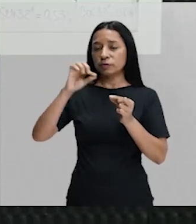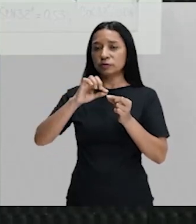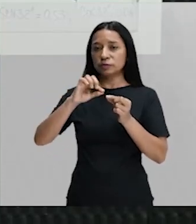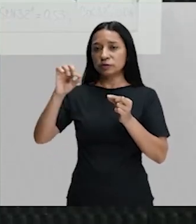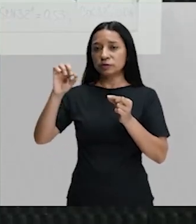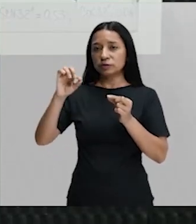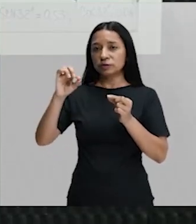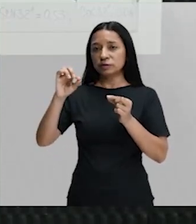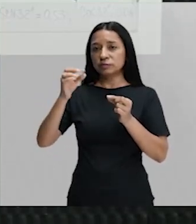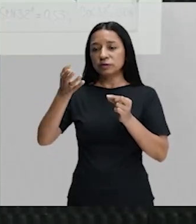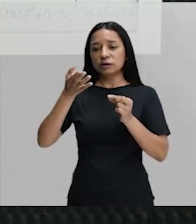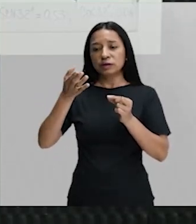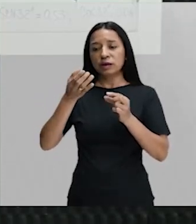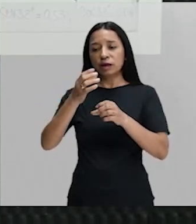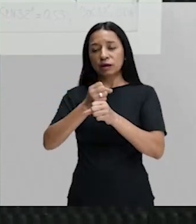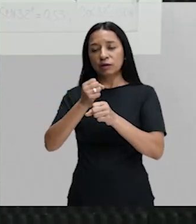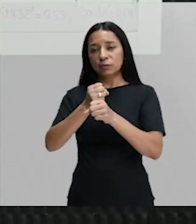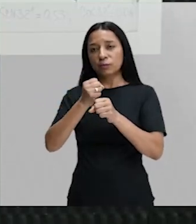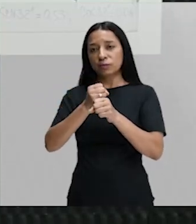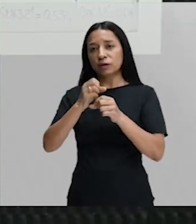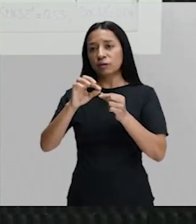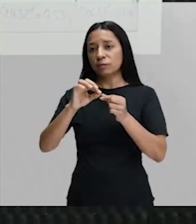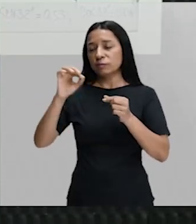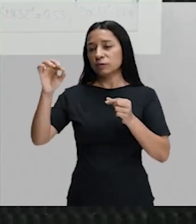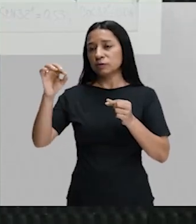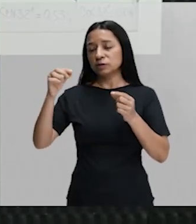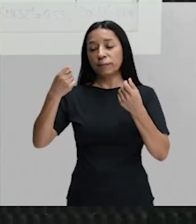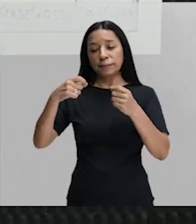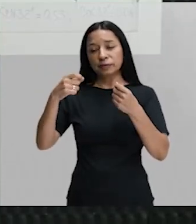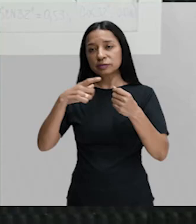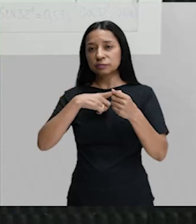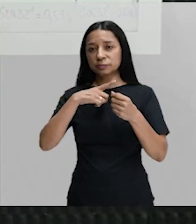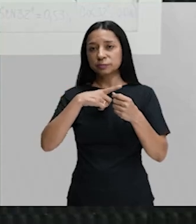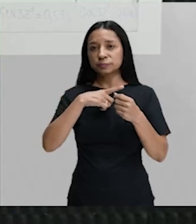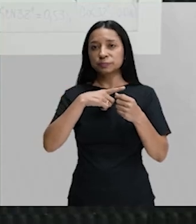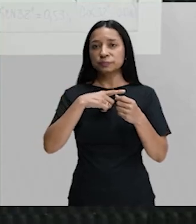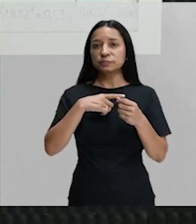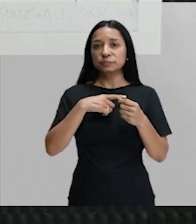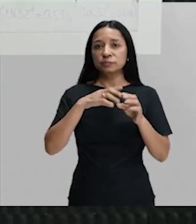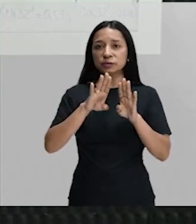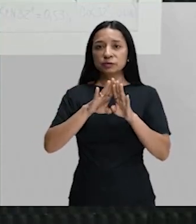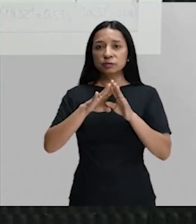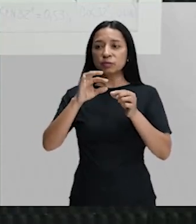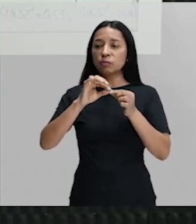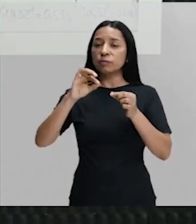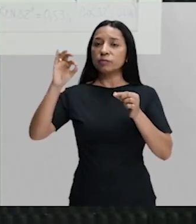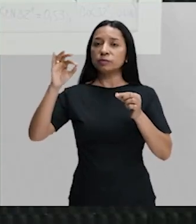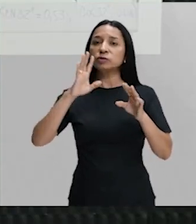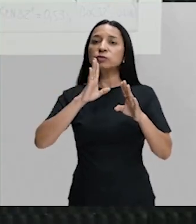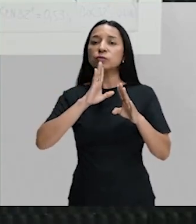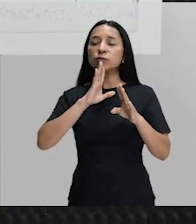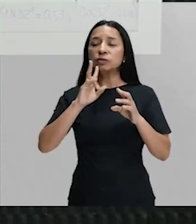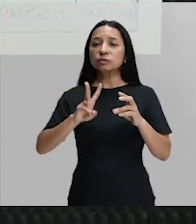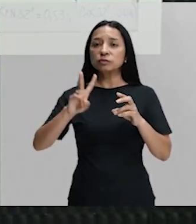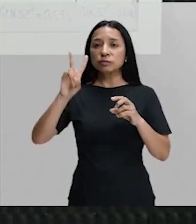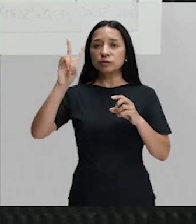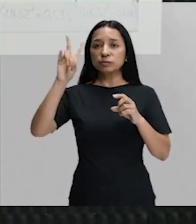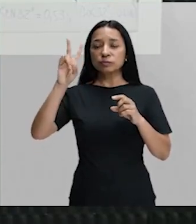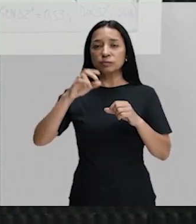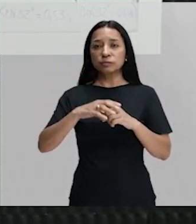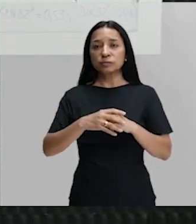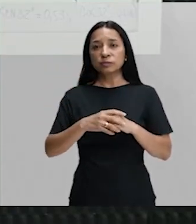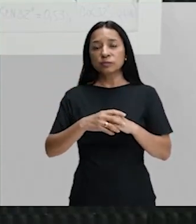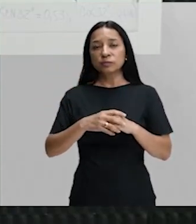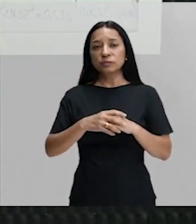Se você quer calcular uma medida, a razão tem que ter essa medida. E uma medida que você conheça o valor.